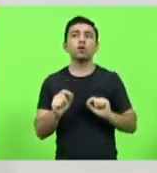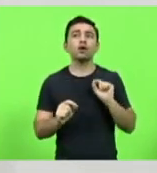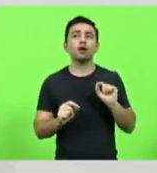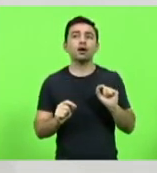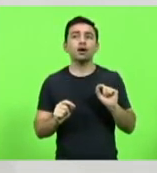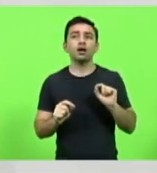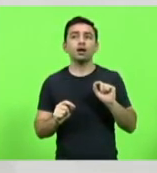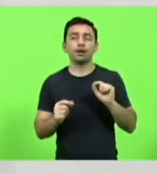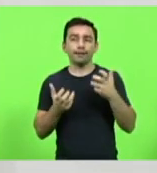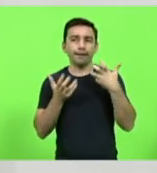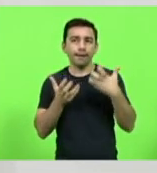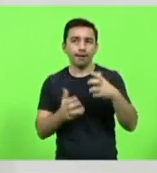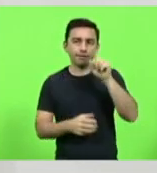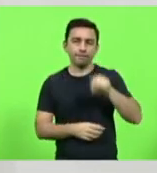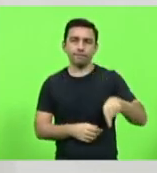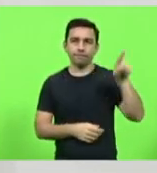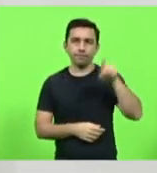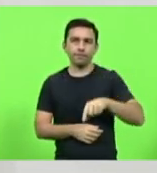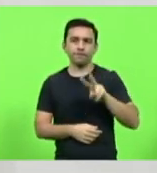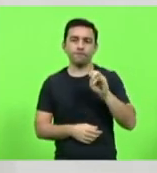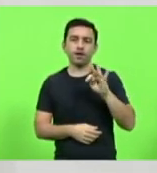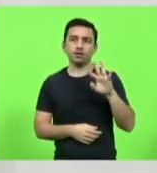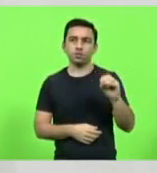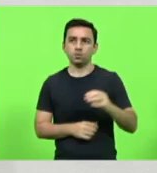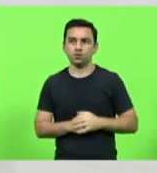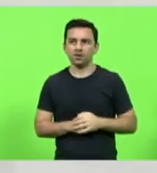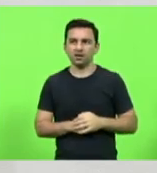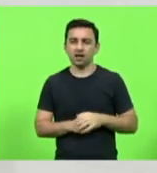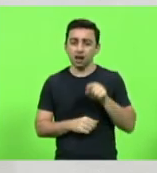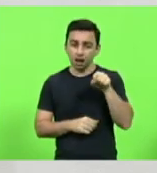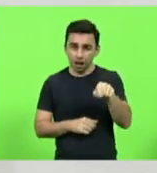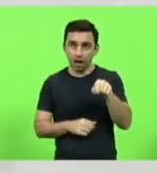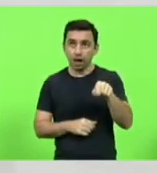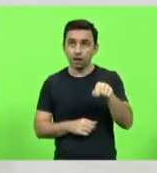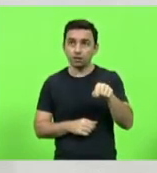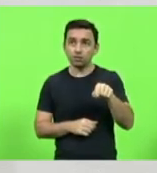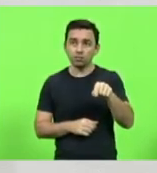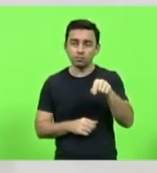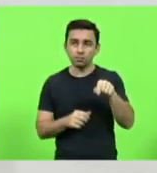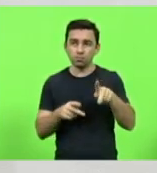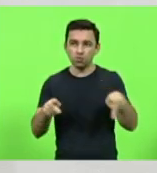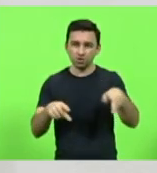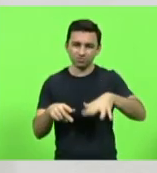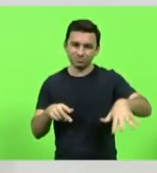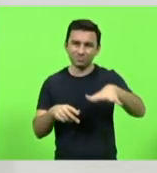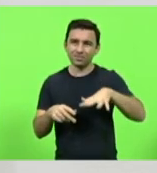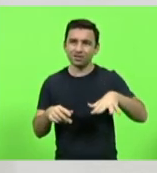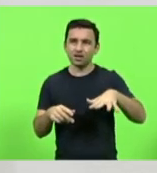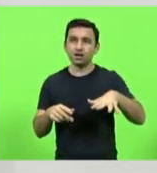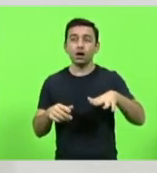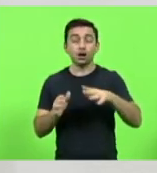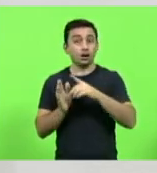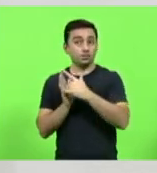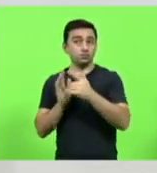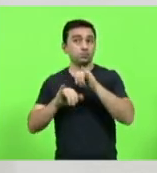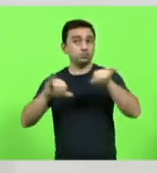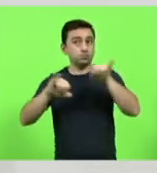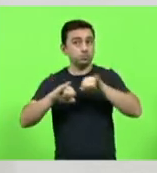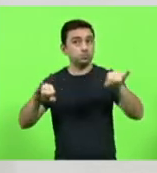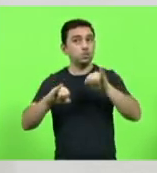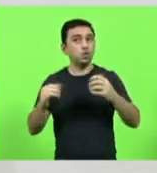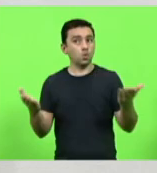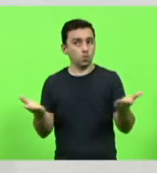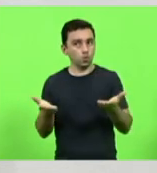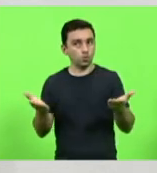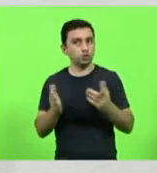o veto. A mesma procuradoria, isso é anunciado pela imprensa, hoje, depois da